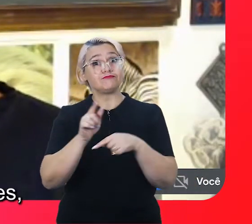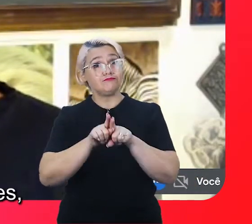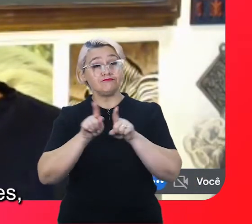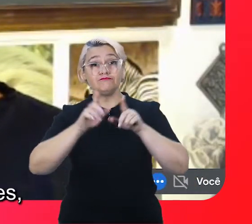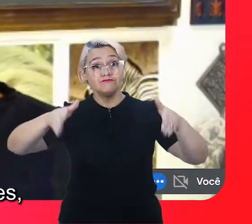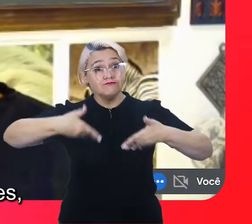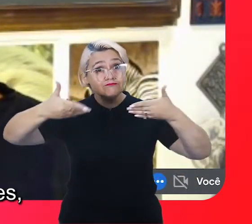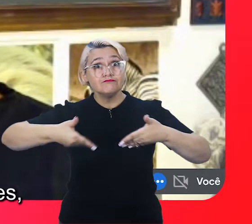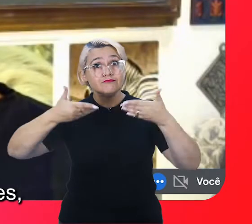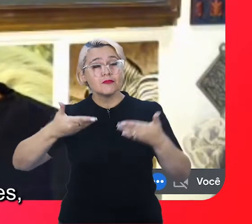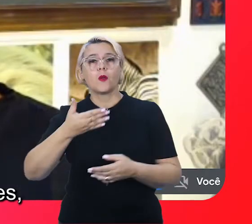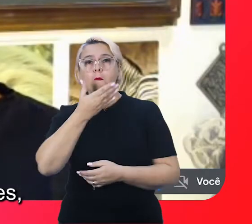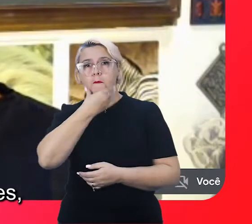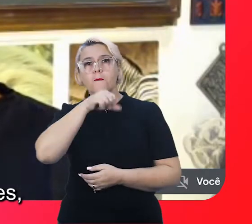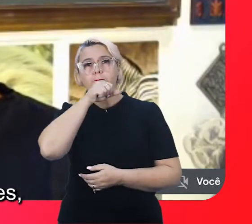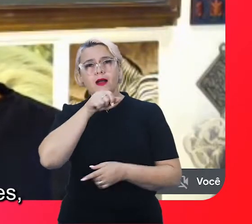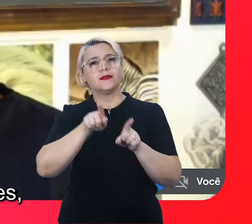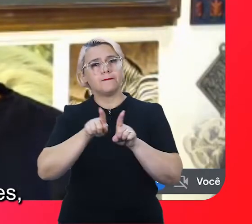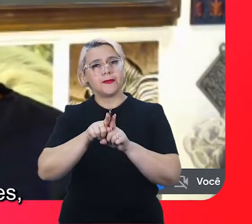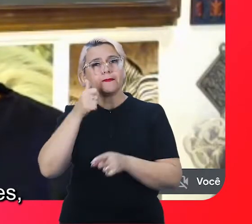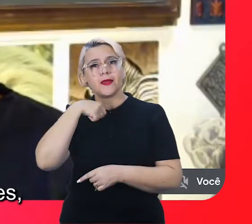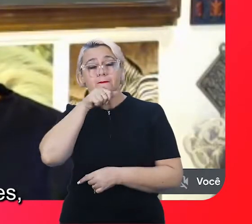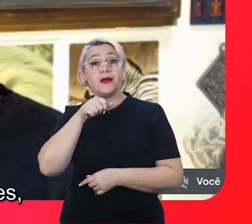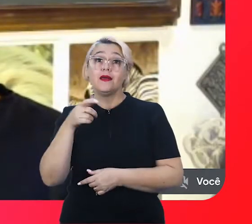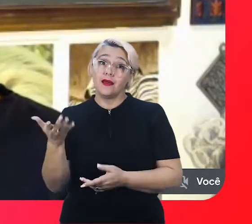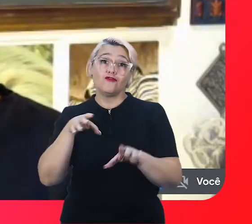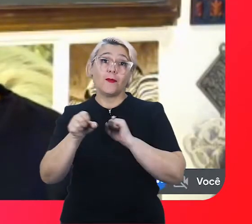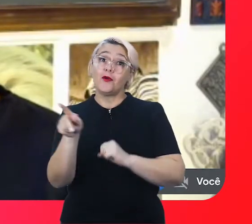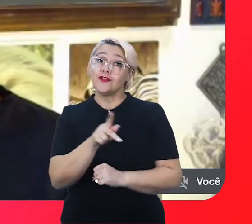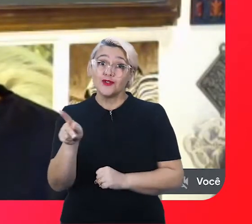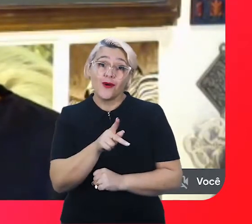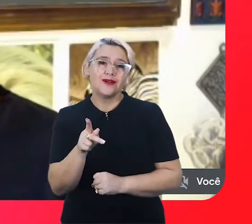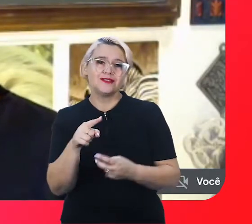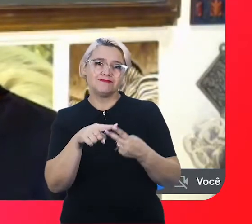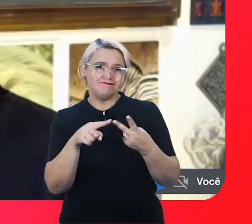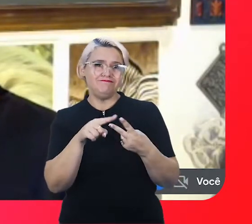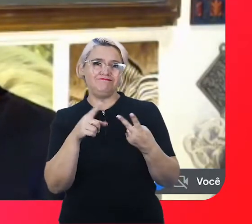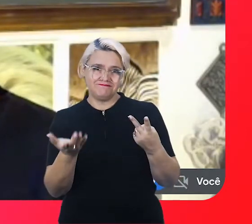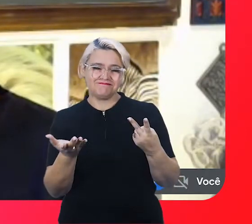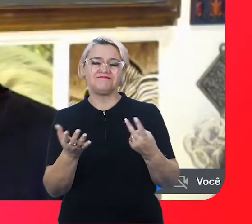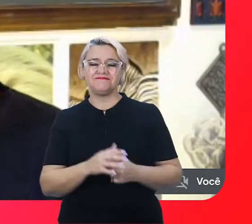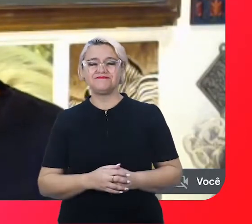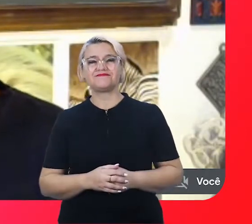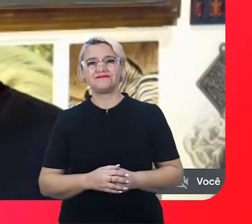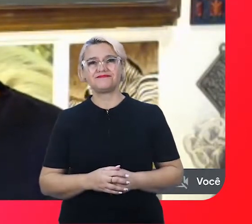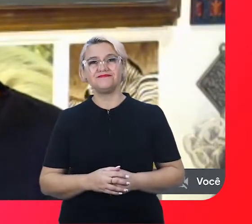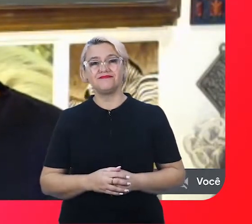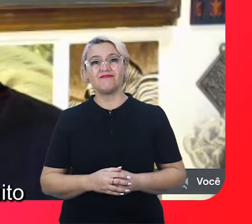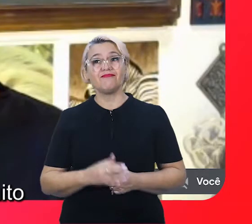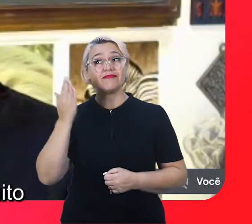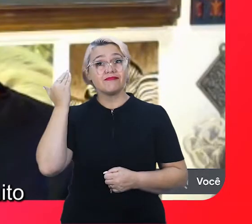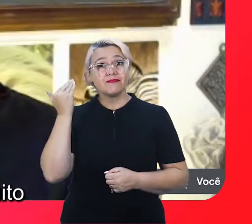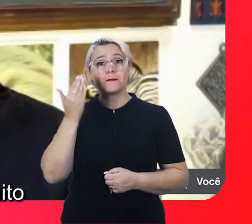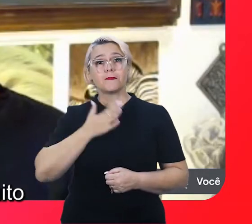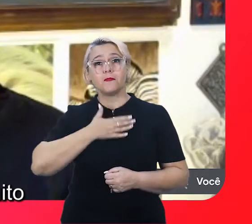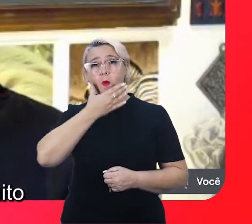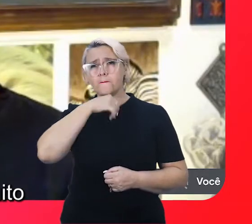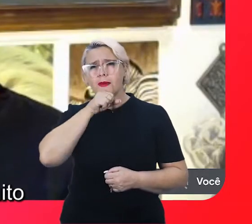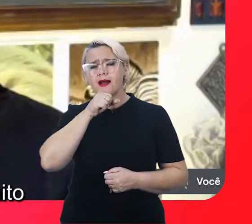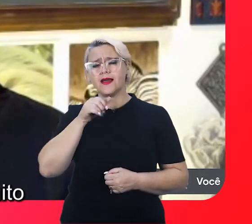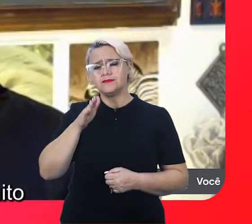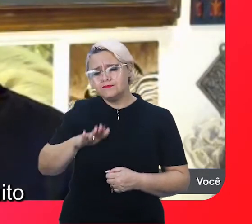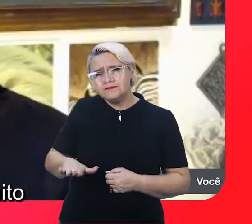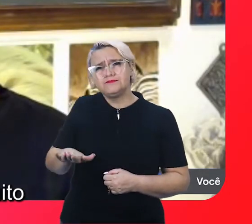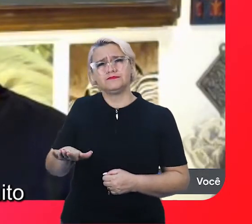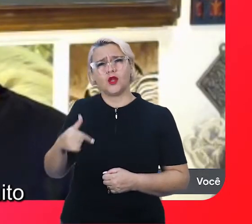estimulada pelo meu pai, pela minha mãe, que eram professores, né? Professor e professora. E meu pai, desde muito